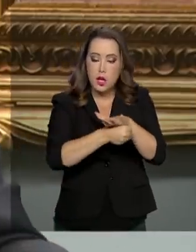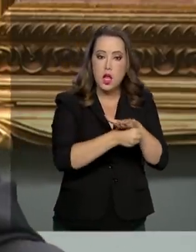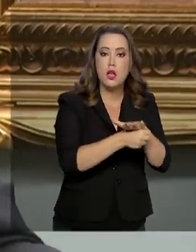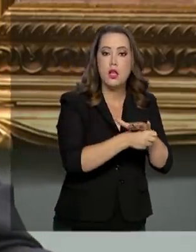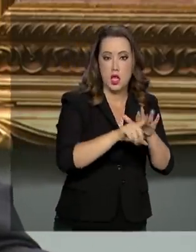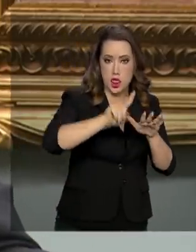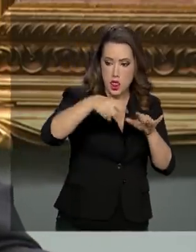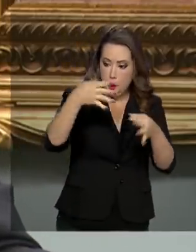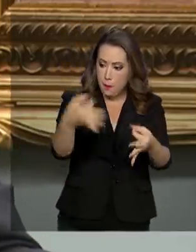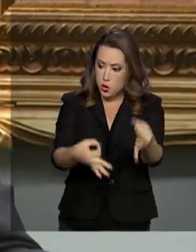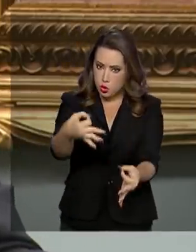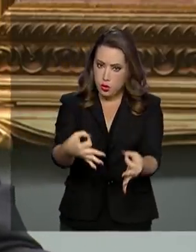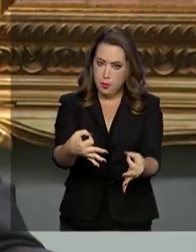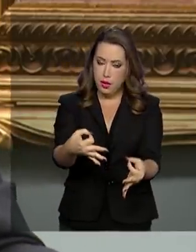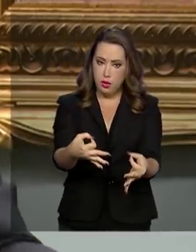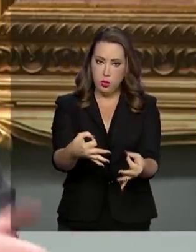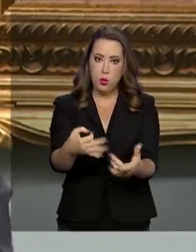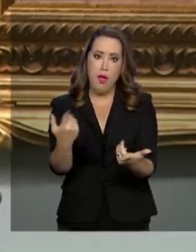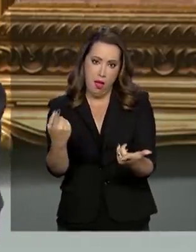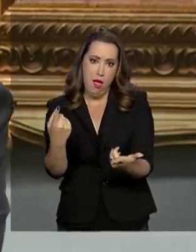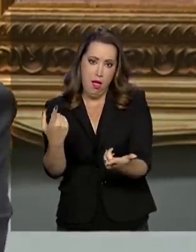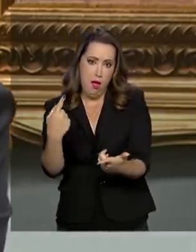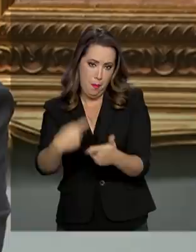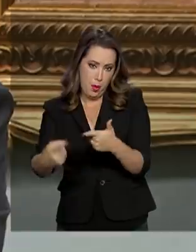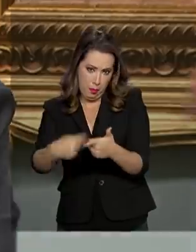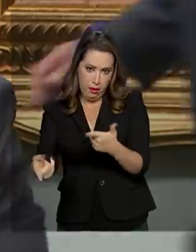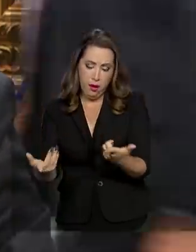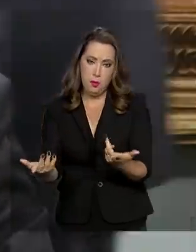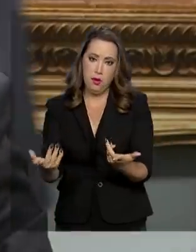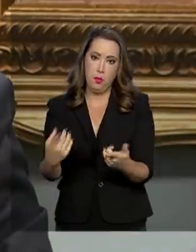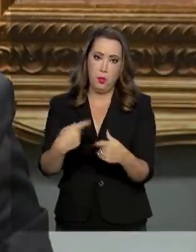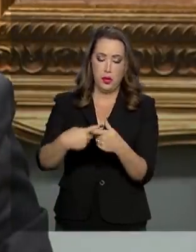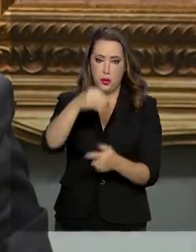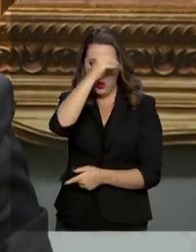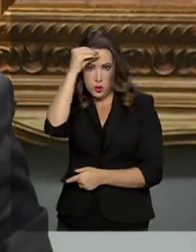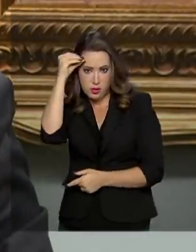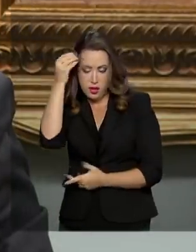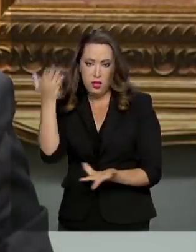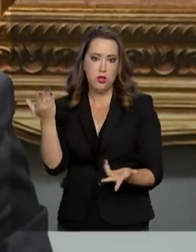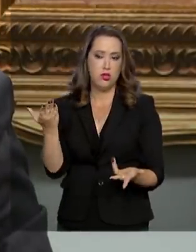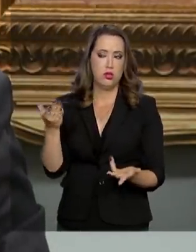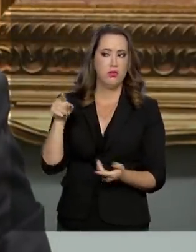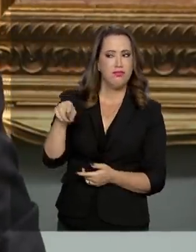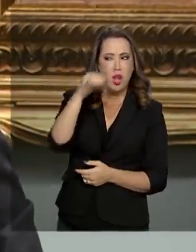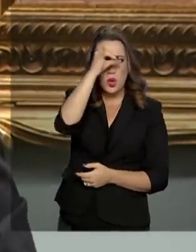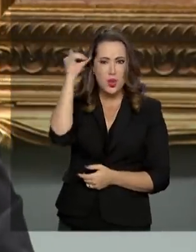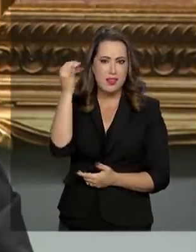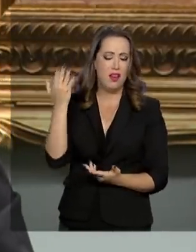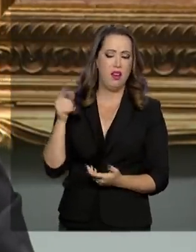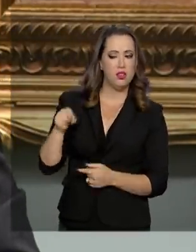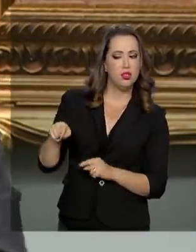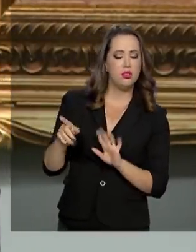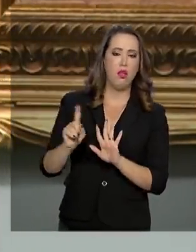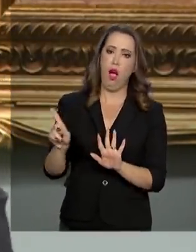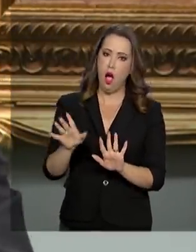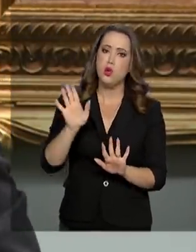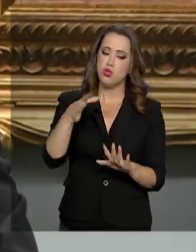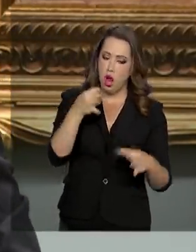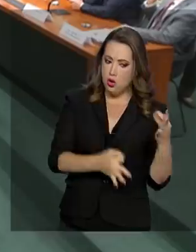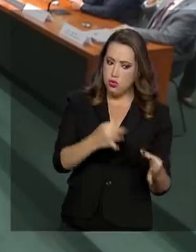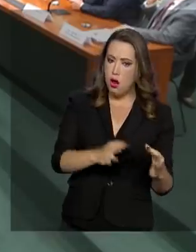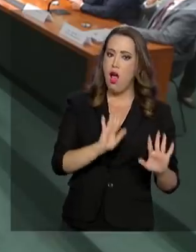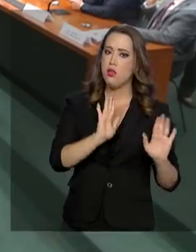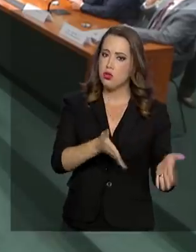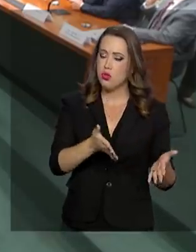série a presunção de inocência bem aqui já o ovo julgamento não na prisão o anterior ao julgamento aqui já